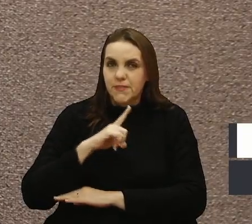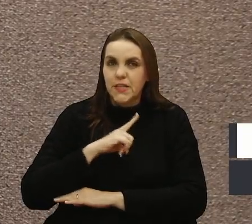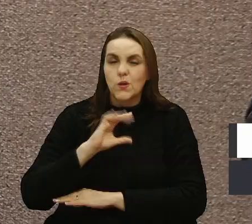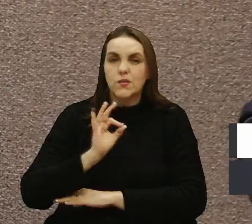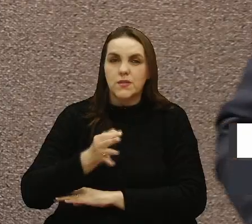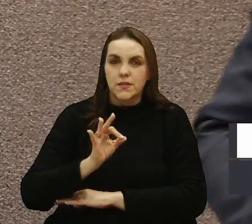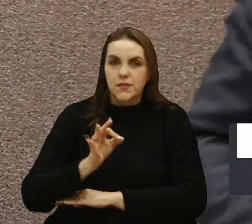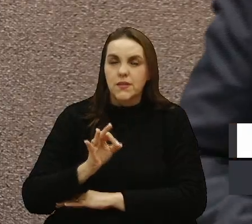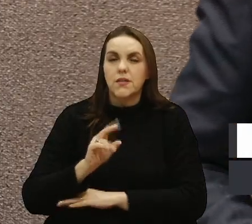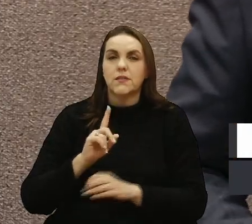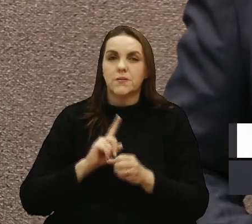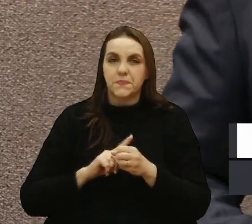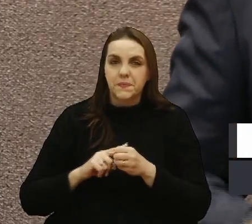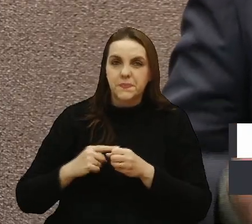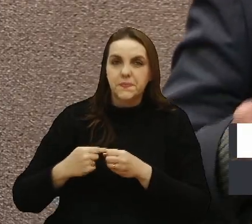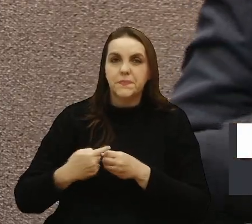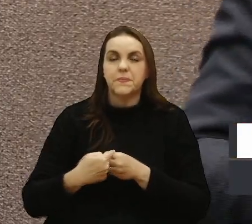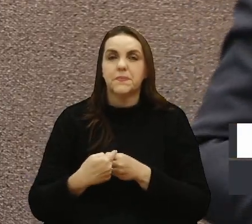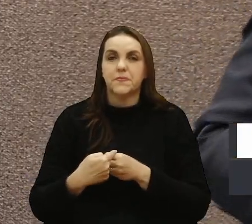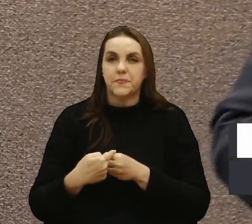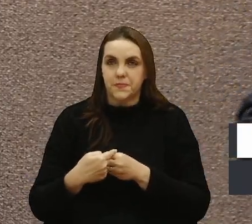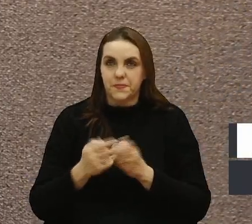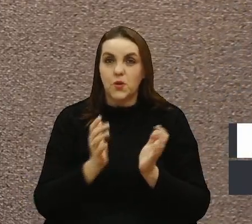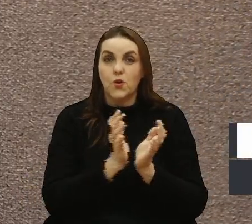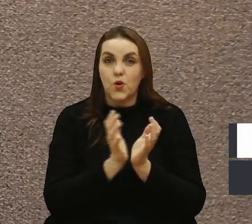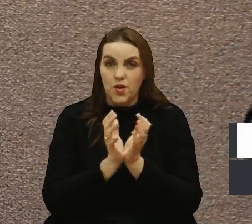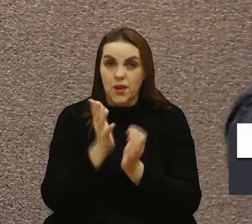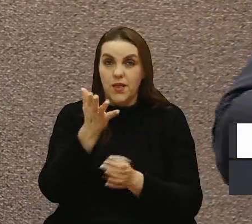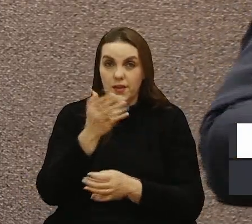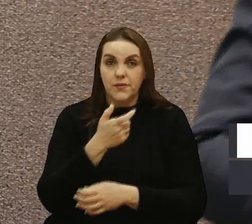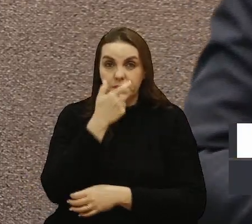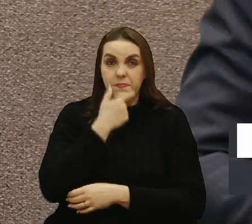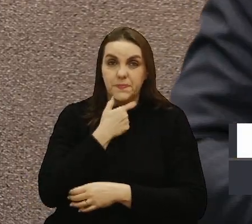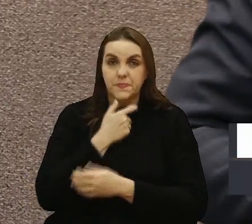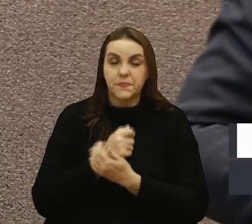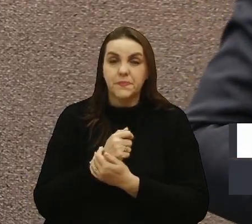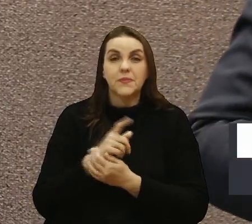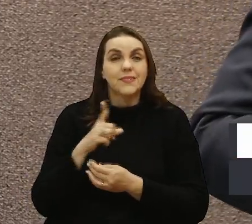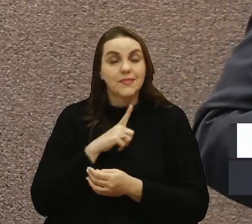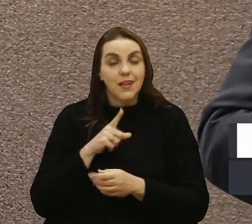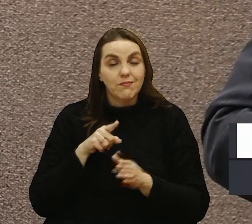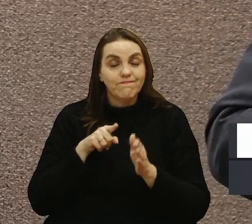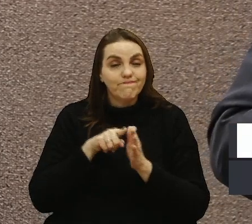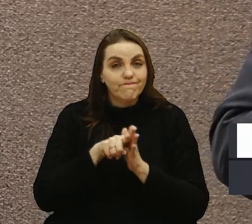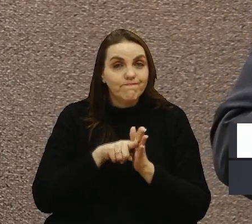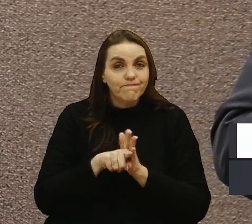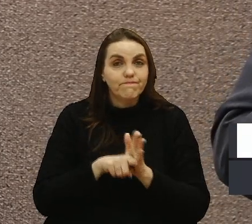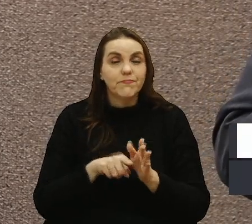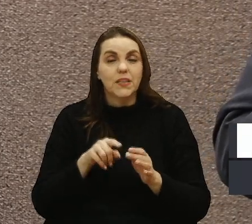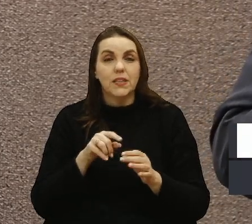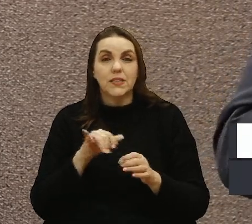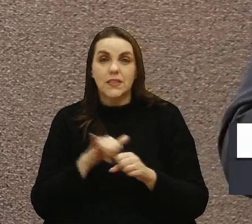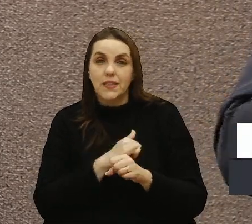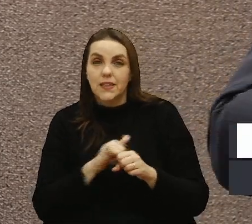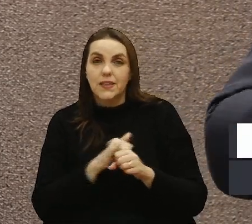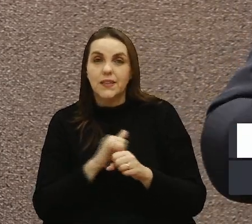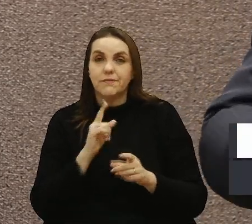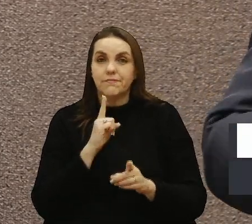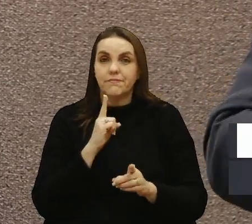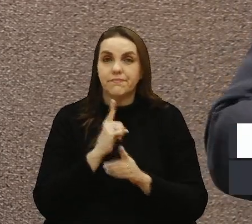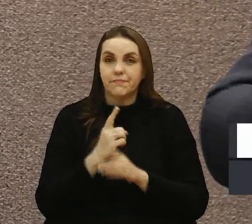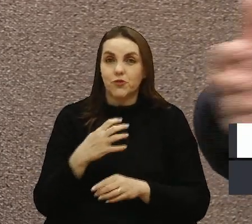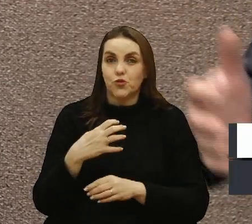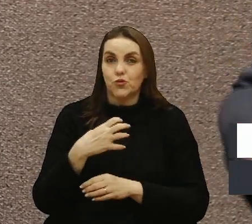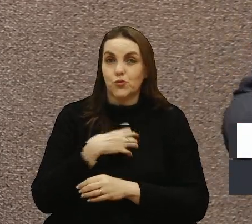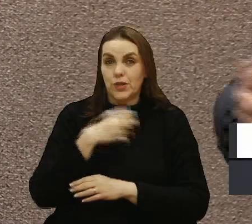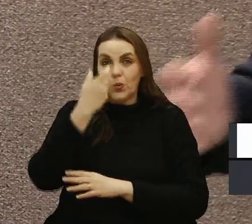que o município, nobre colega Cristiano, está buscando uma forma de termos, quem sabe, a